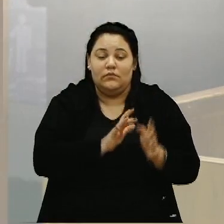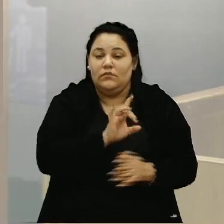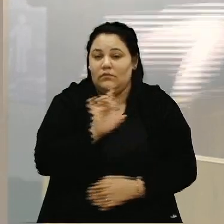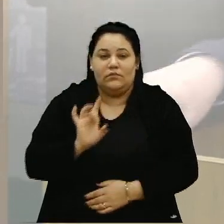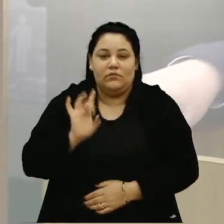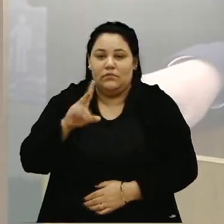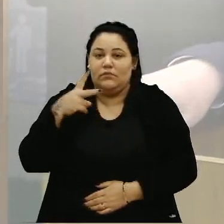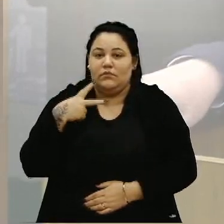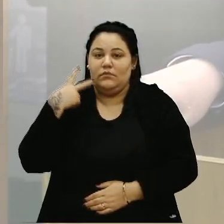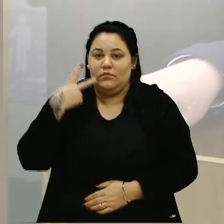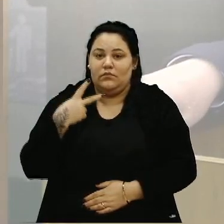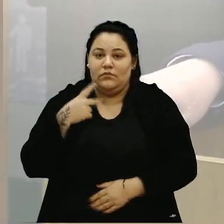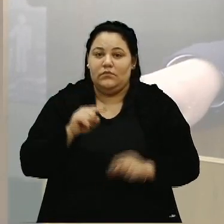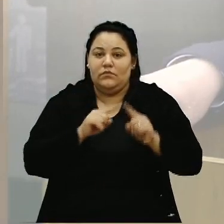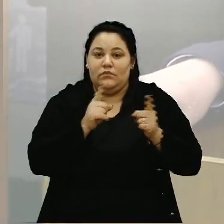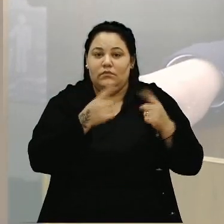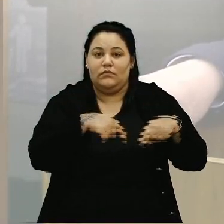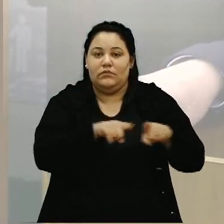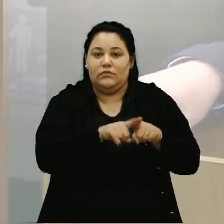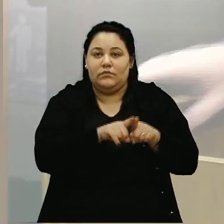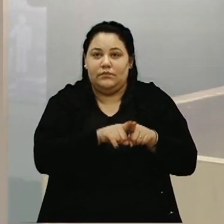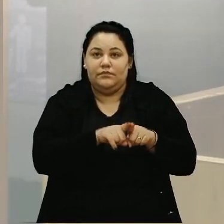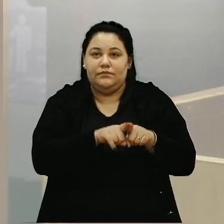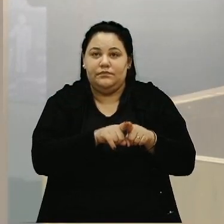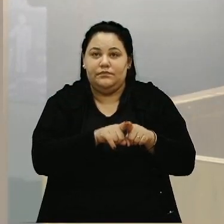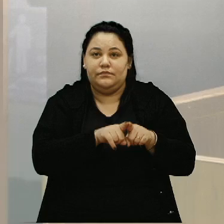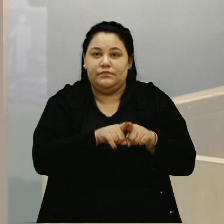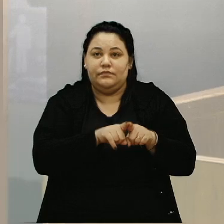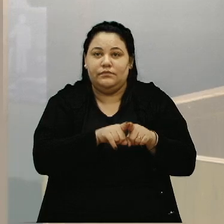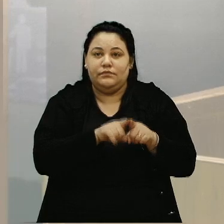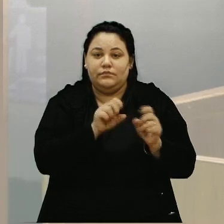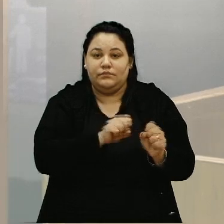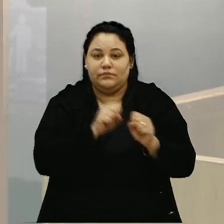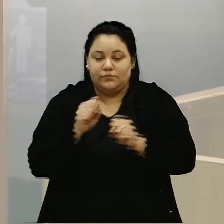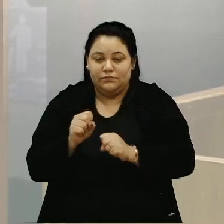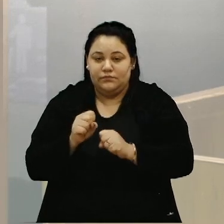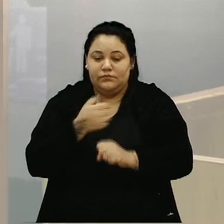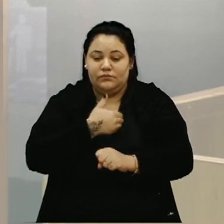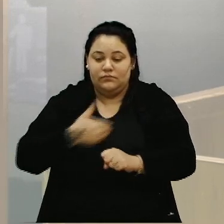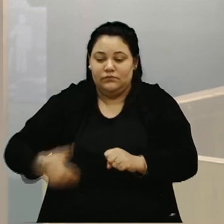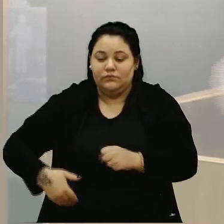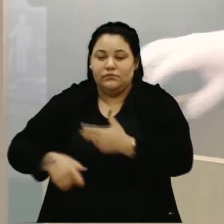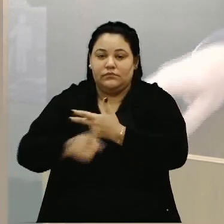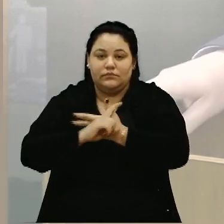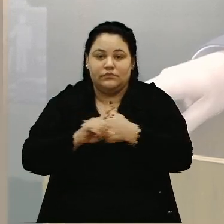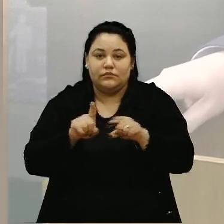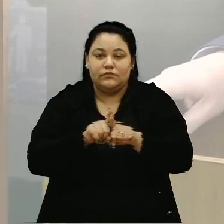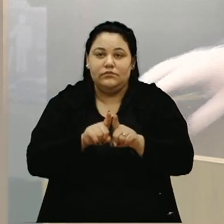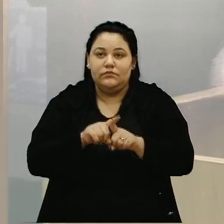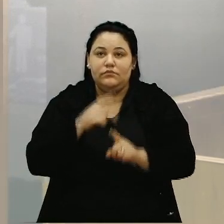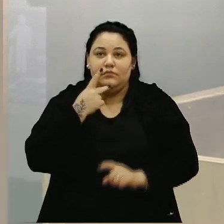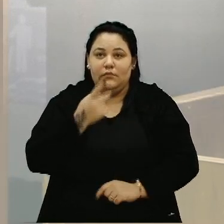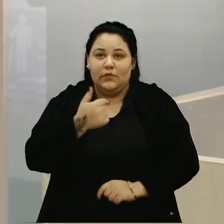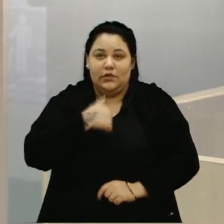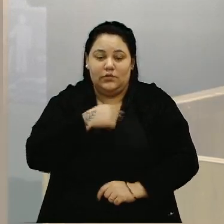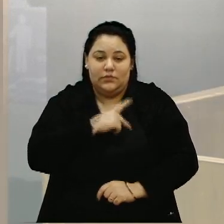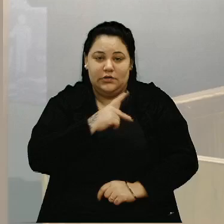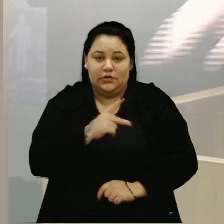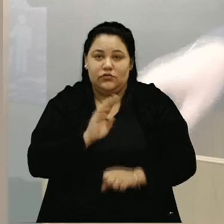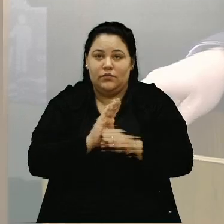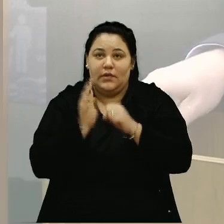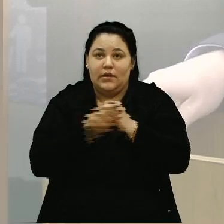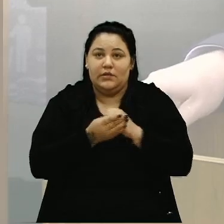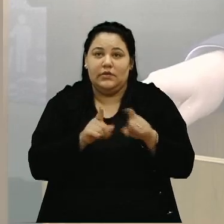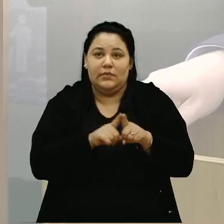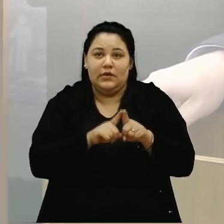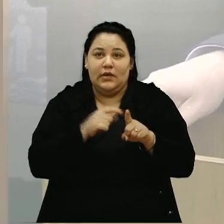vereadores, mas também do poder público, do poder executivo. Dizer que também sou presidente de bairro e